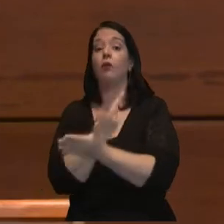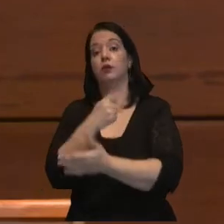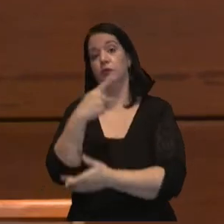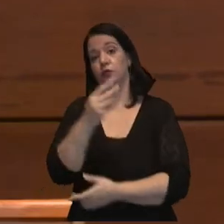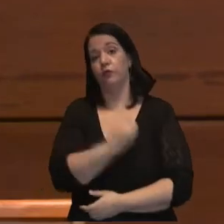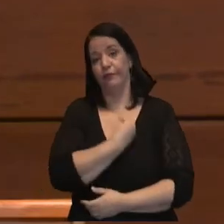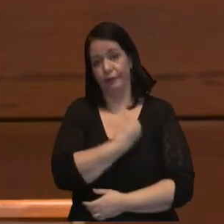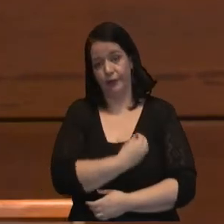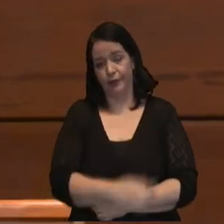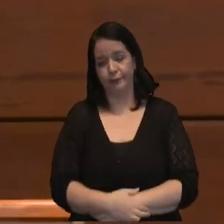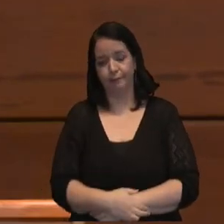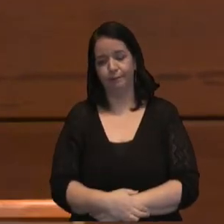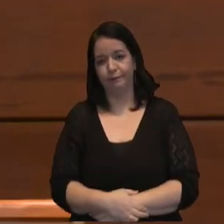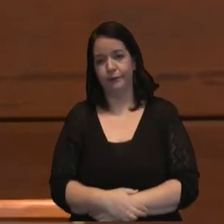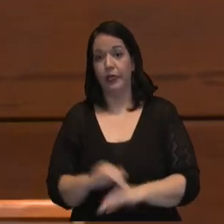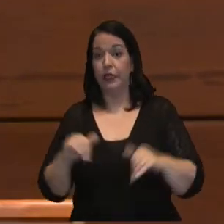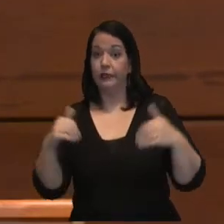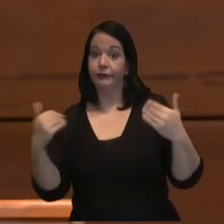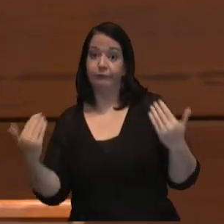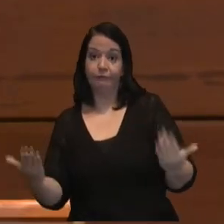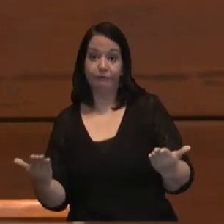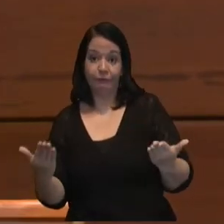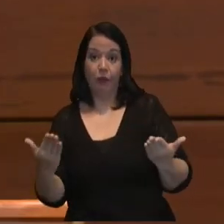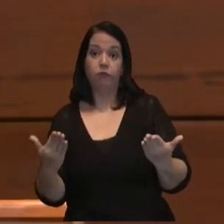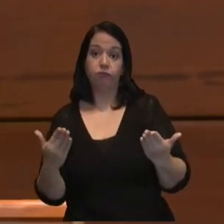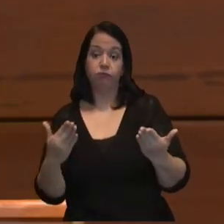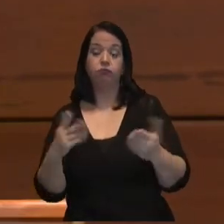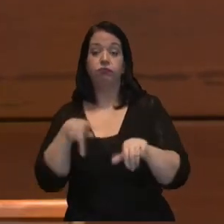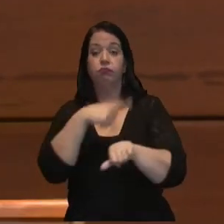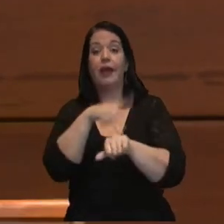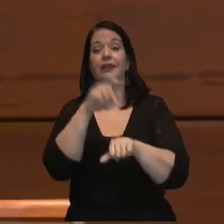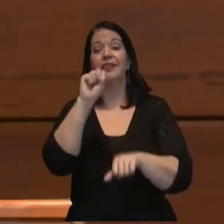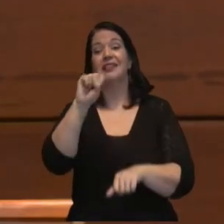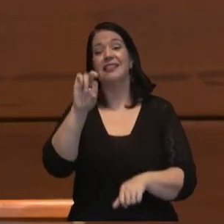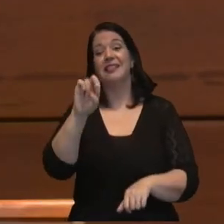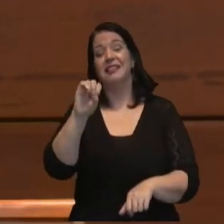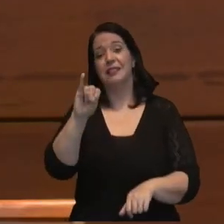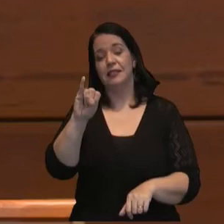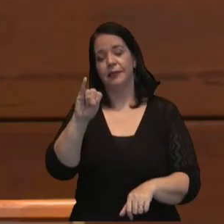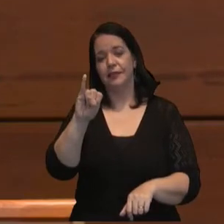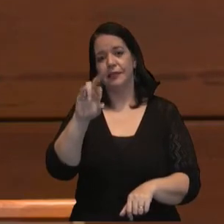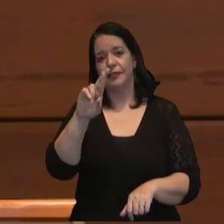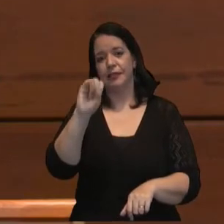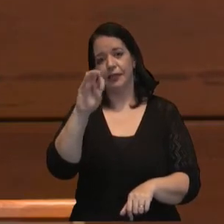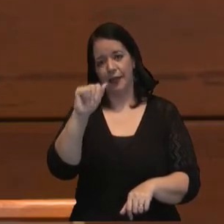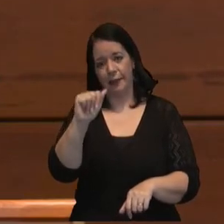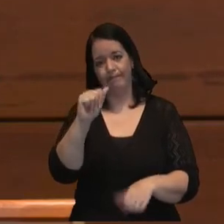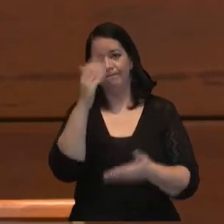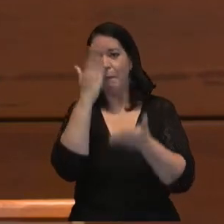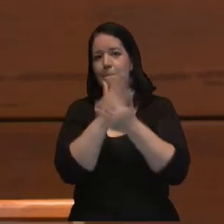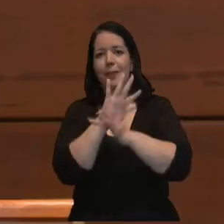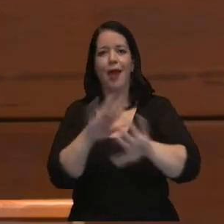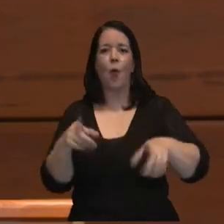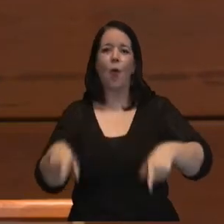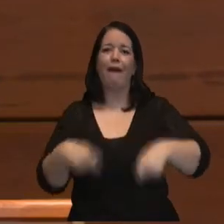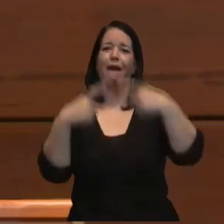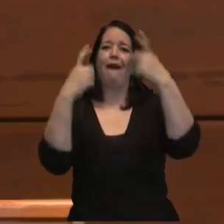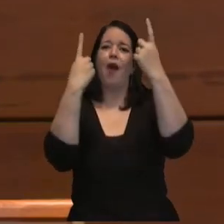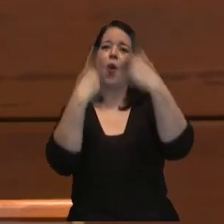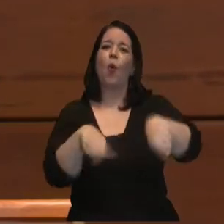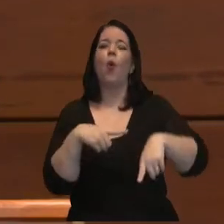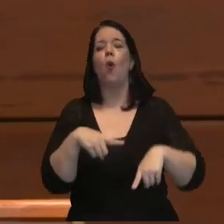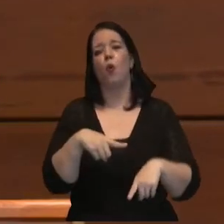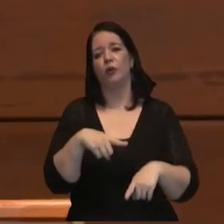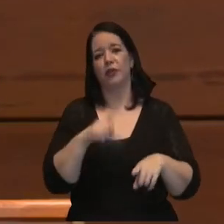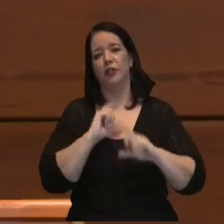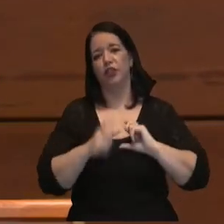aqui é importante você entender uma questão aqui. Você vai já no capítulo abaixo, você vai ver que outros exércitos se